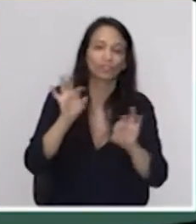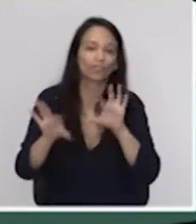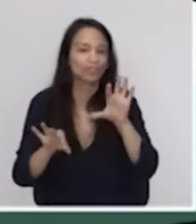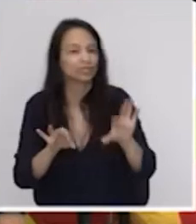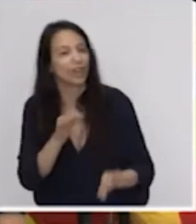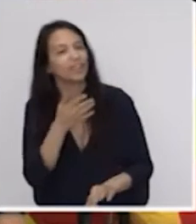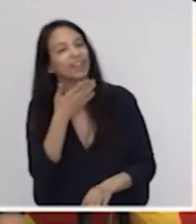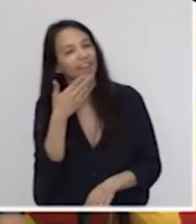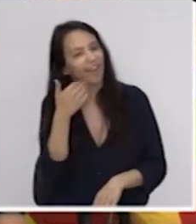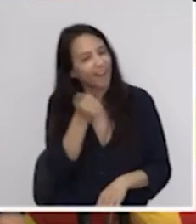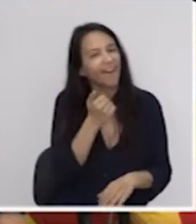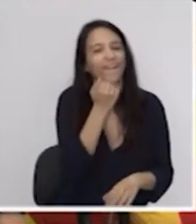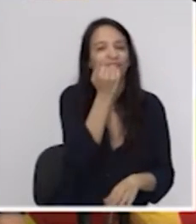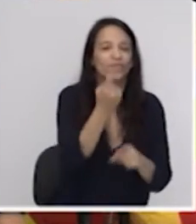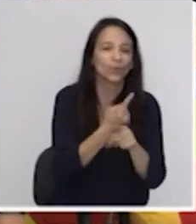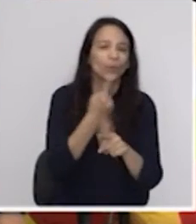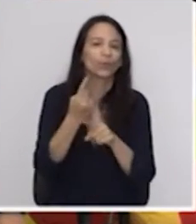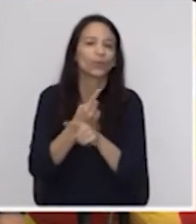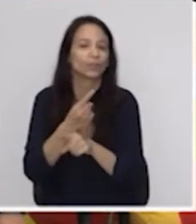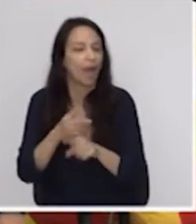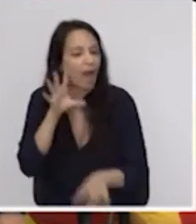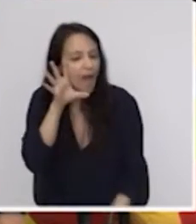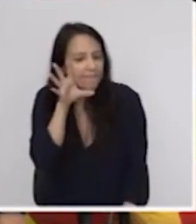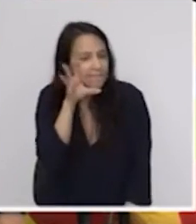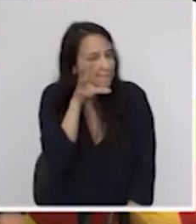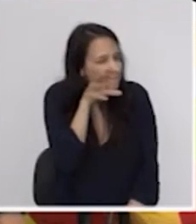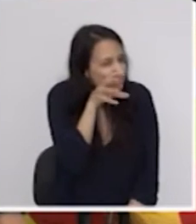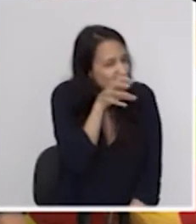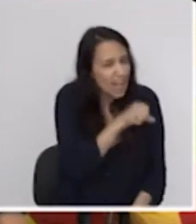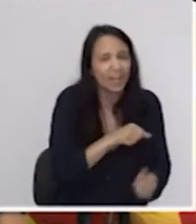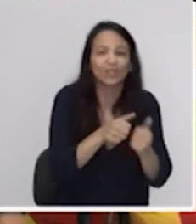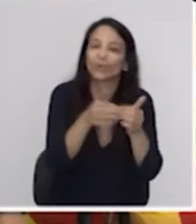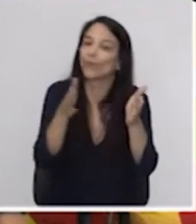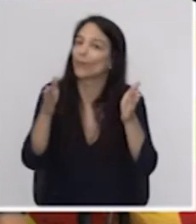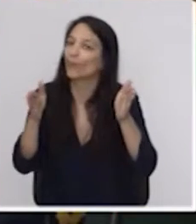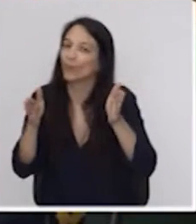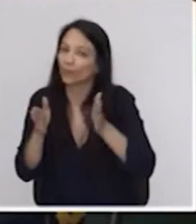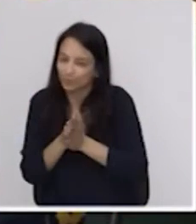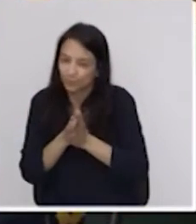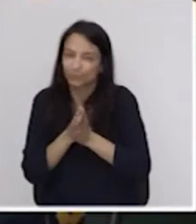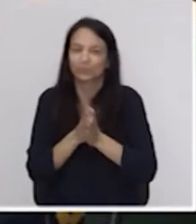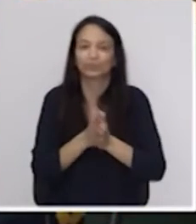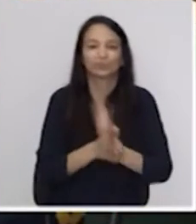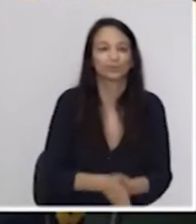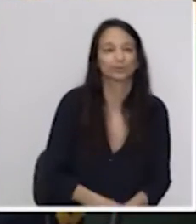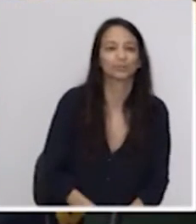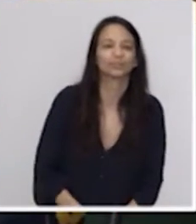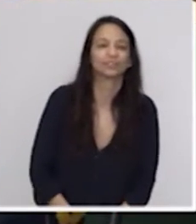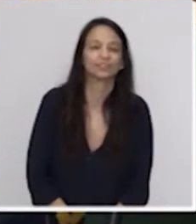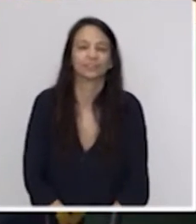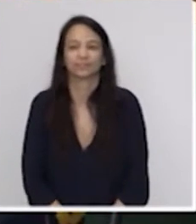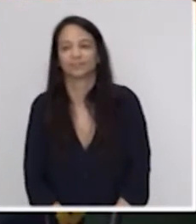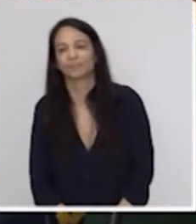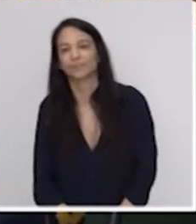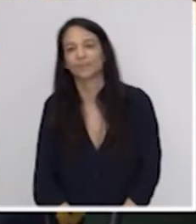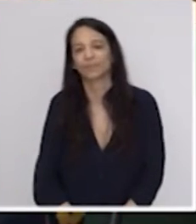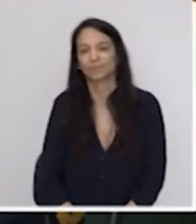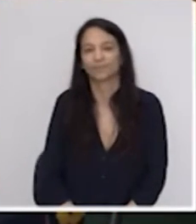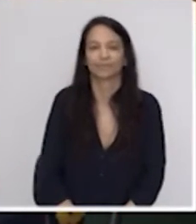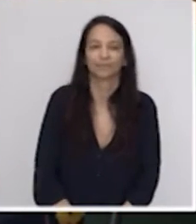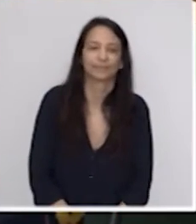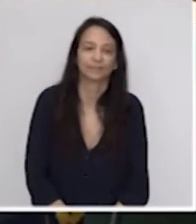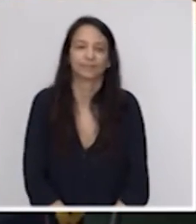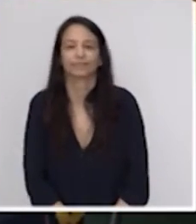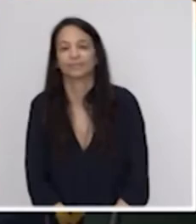Eu não faço diferença e gosto de todas elas. Ai,